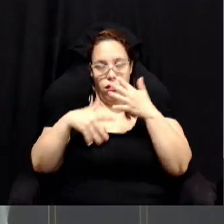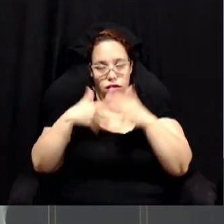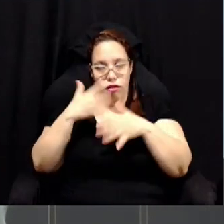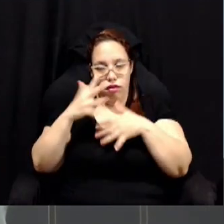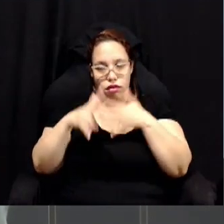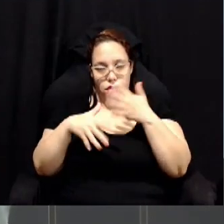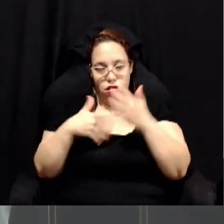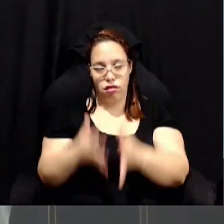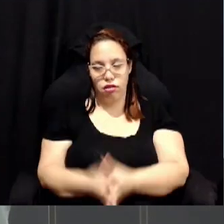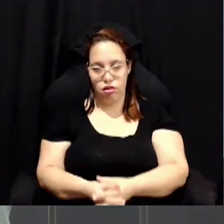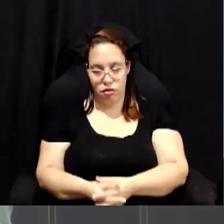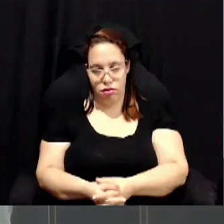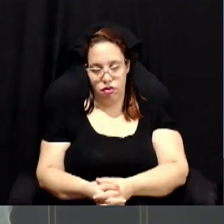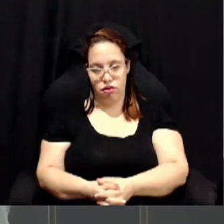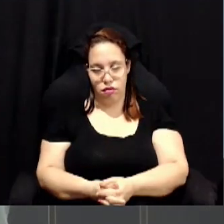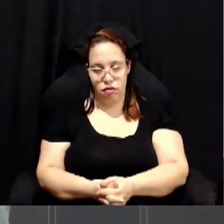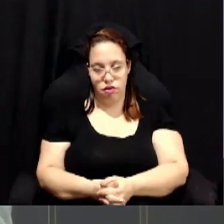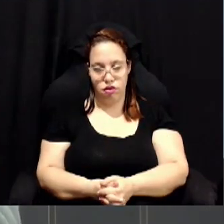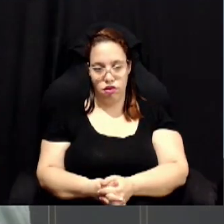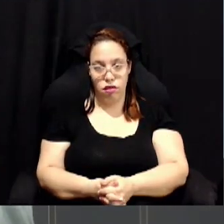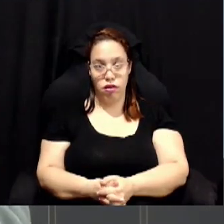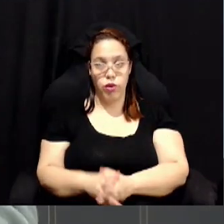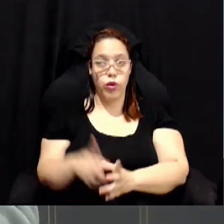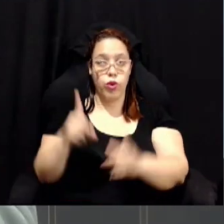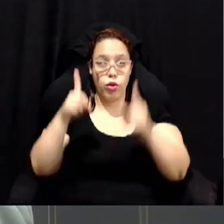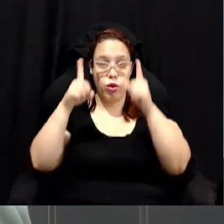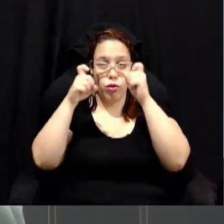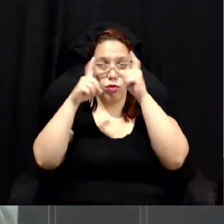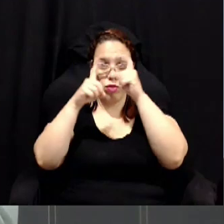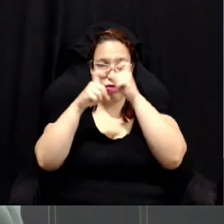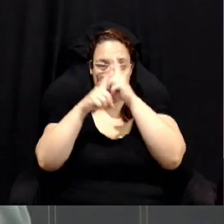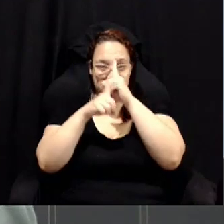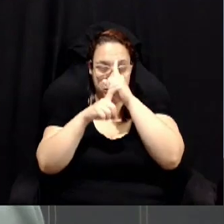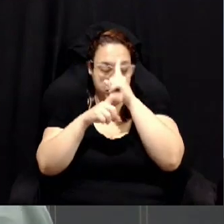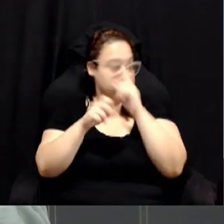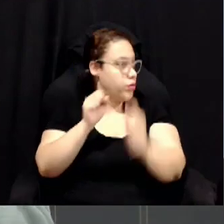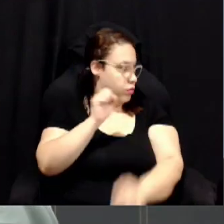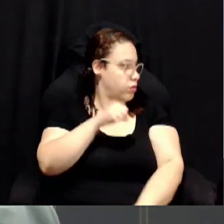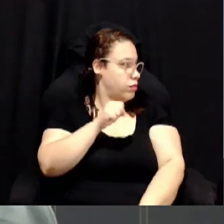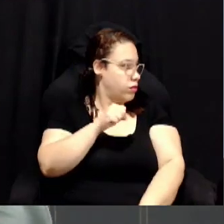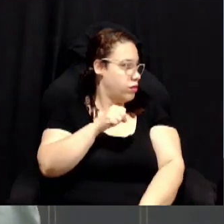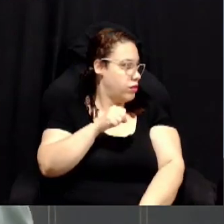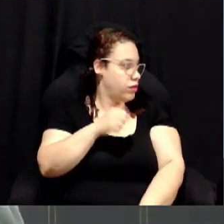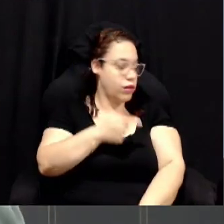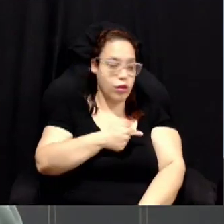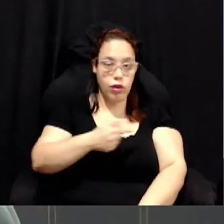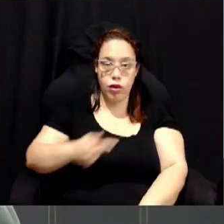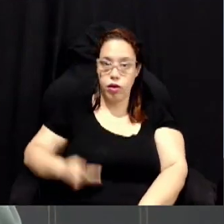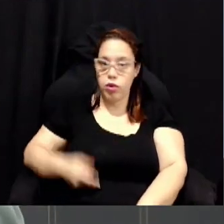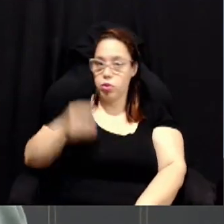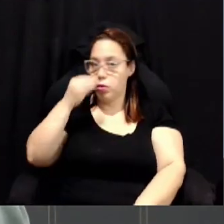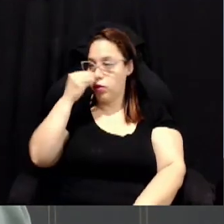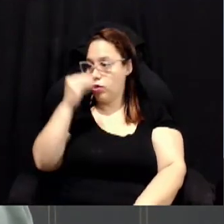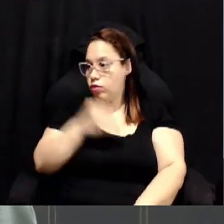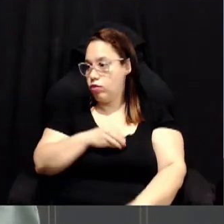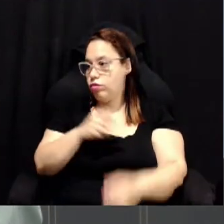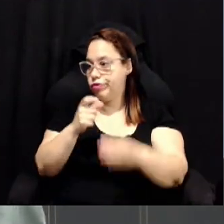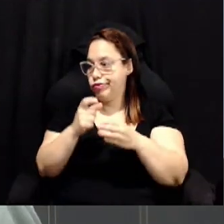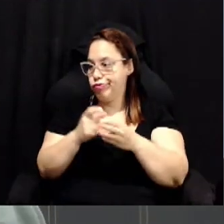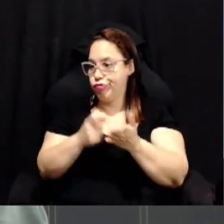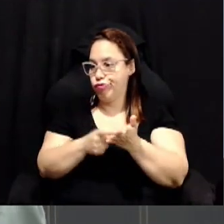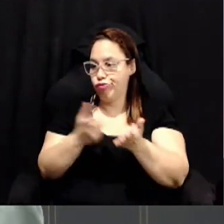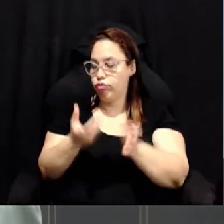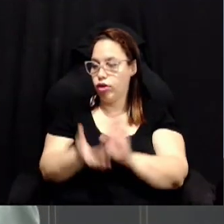planos médicos, tudo é muito difícil. Então, legalmente, o convênio não pode negar ter um plano, mas você